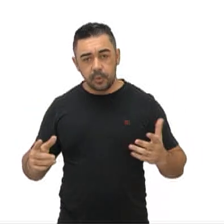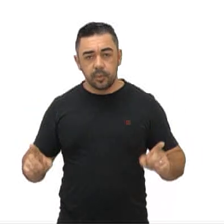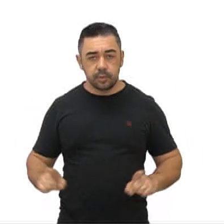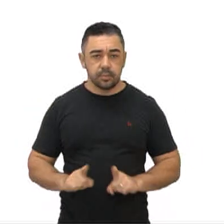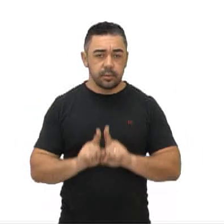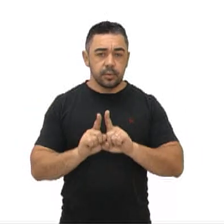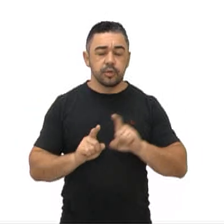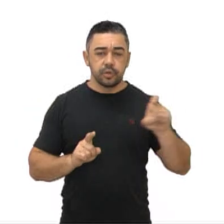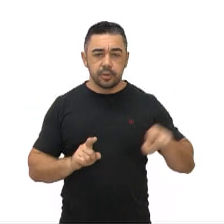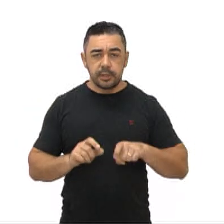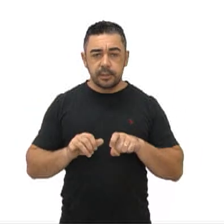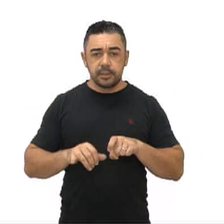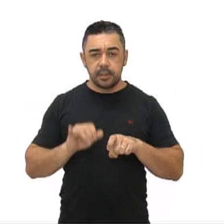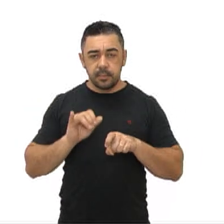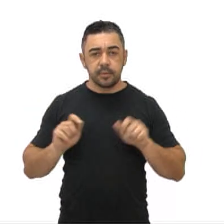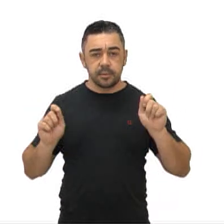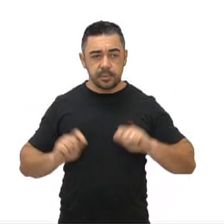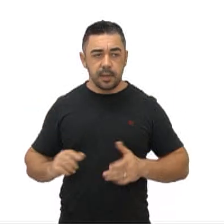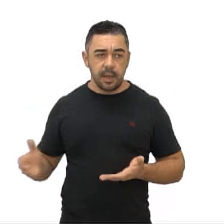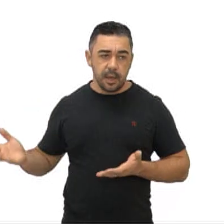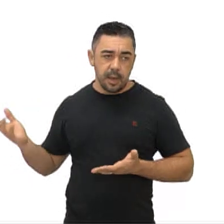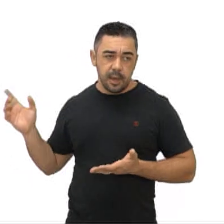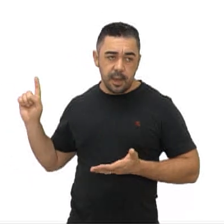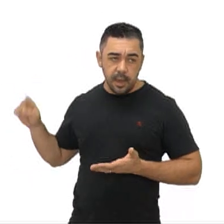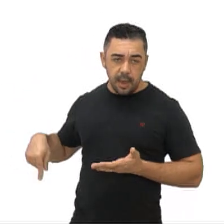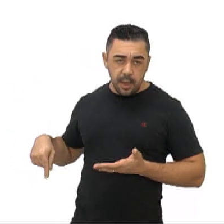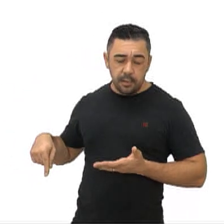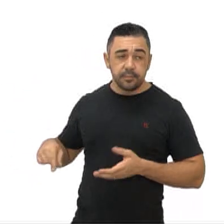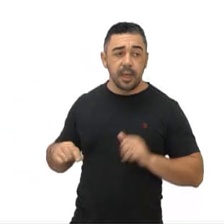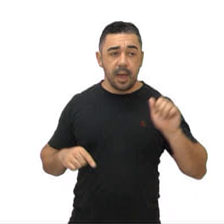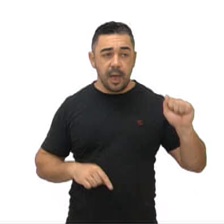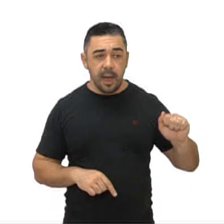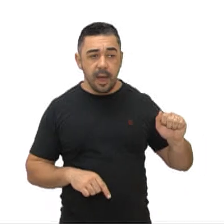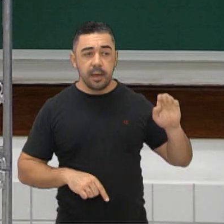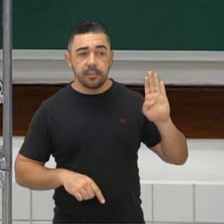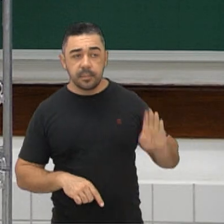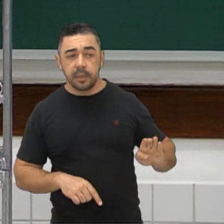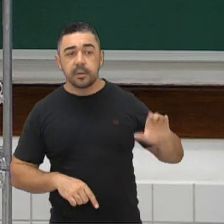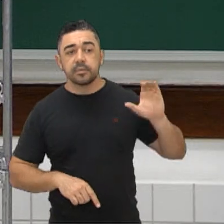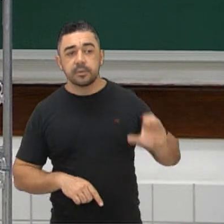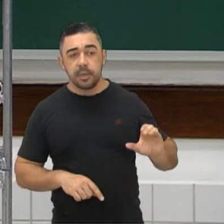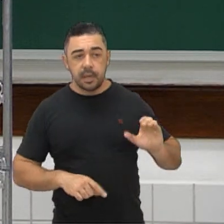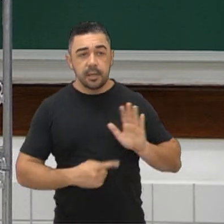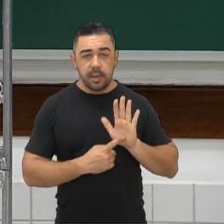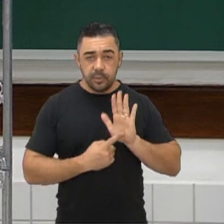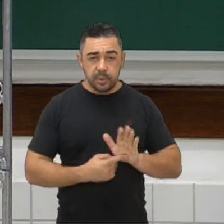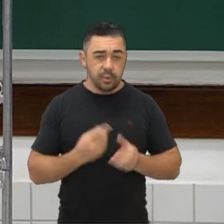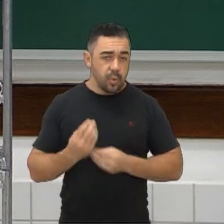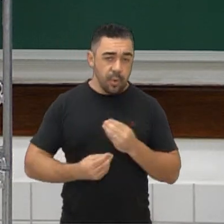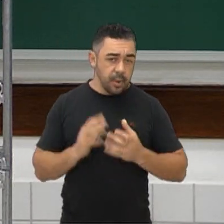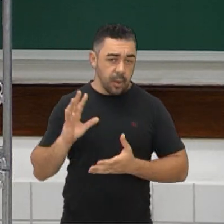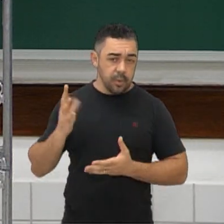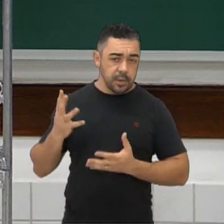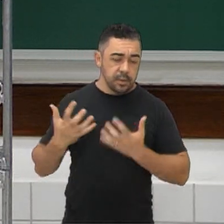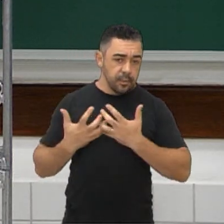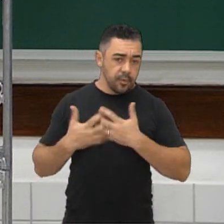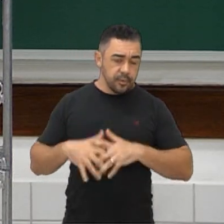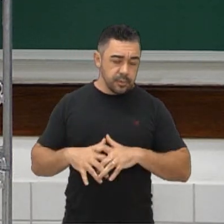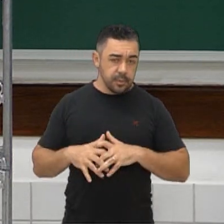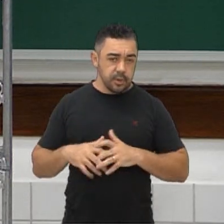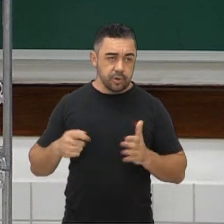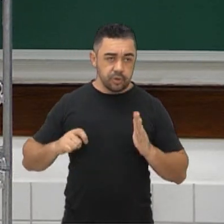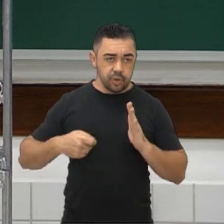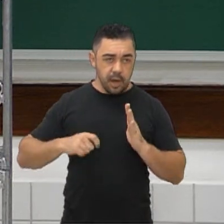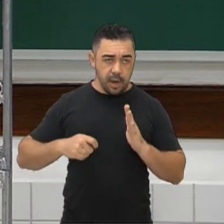par XY pode ser representado por. Então ele está mostrando ali para a gente o processo de galvanização da